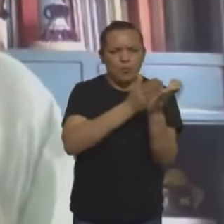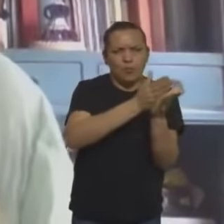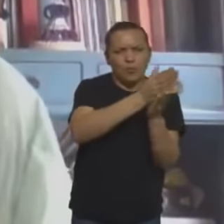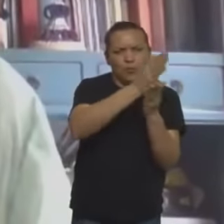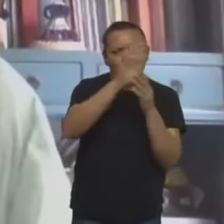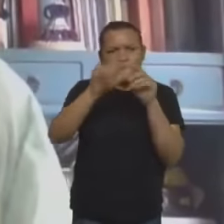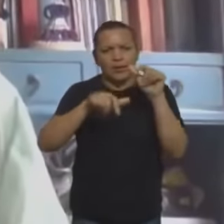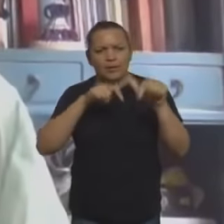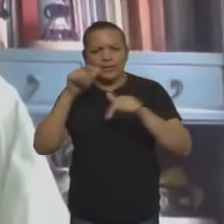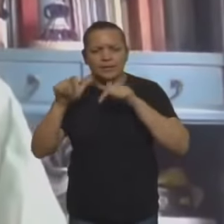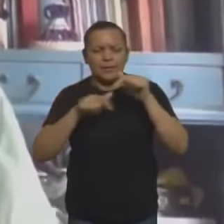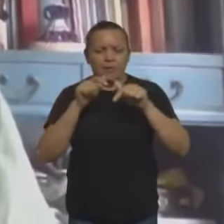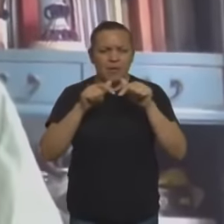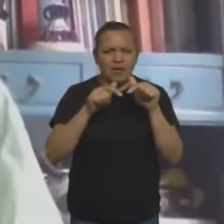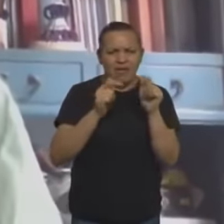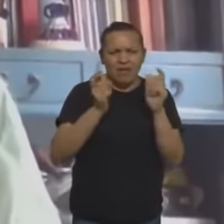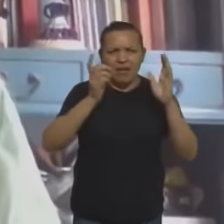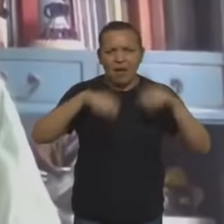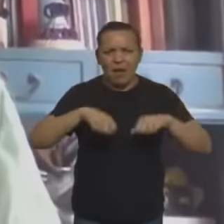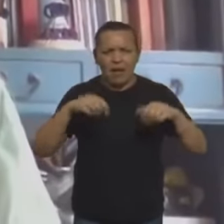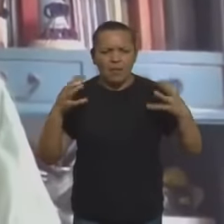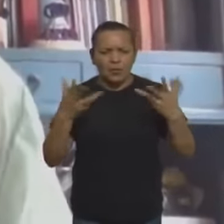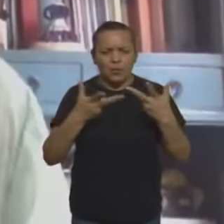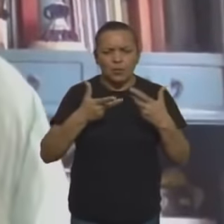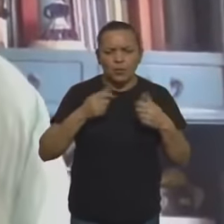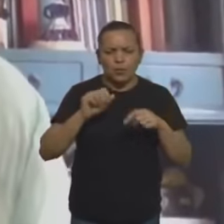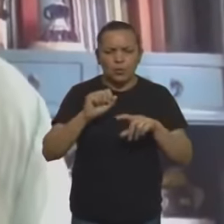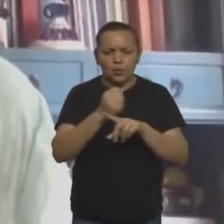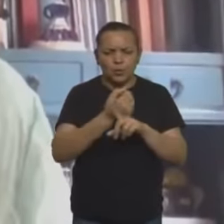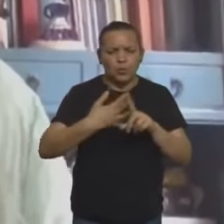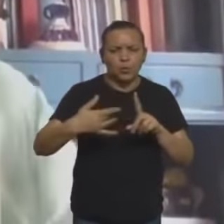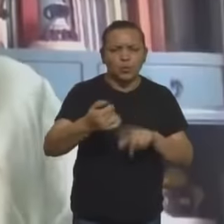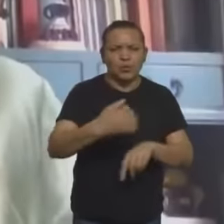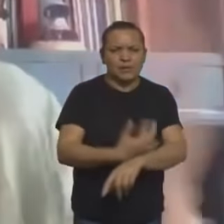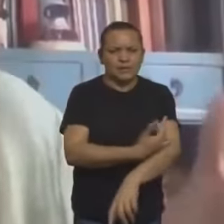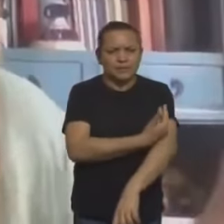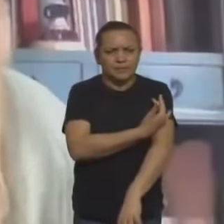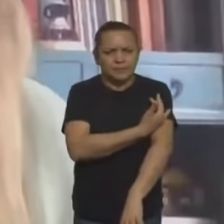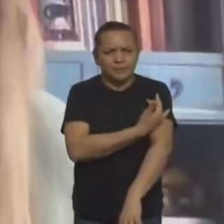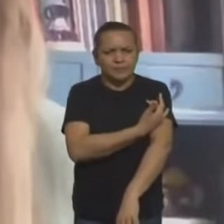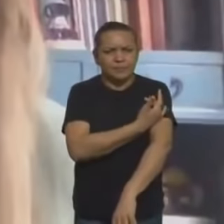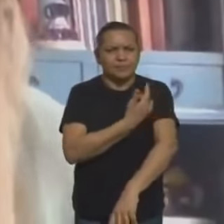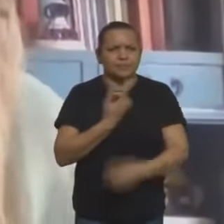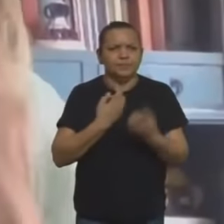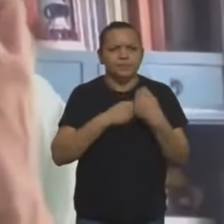trabalho aí com as competências socioemocionais. Então, a gente fala que um dos grandes